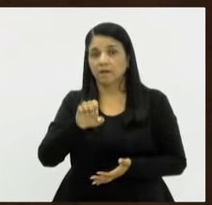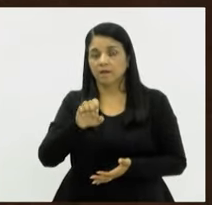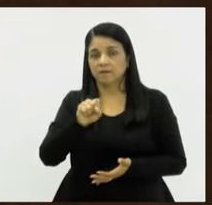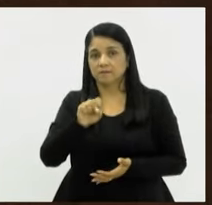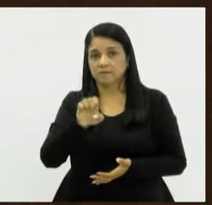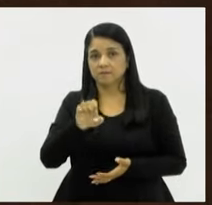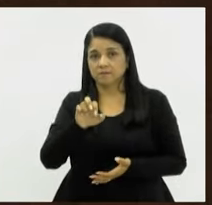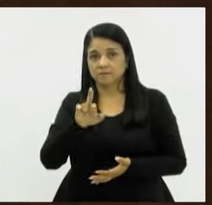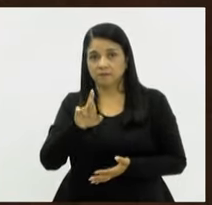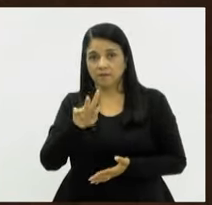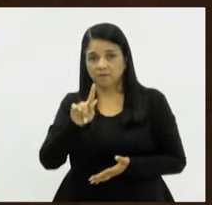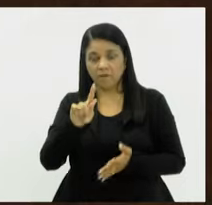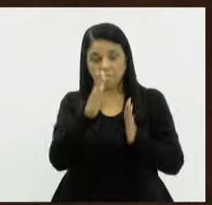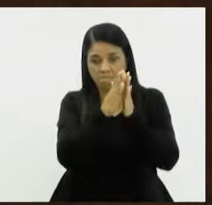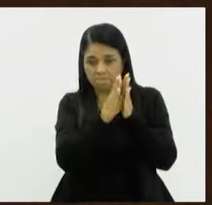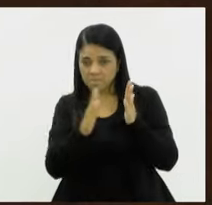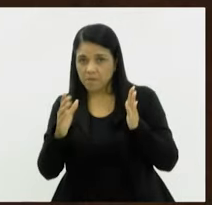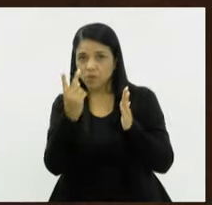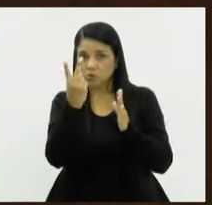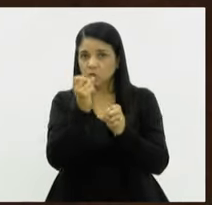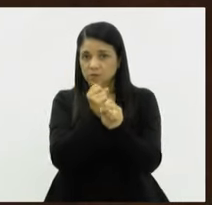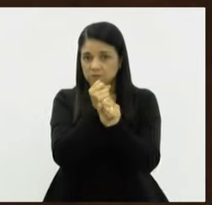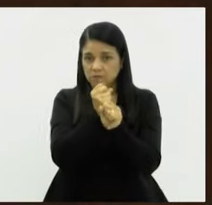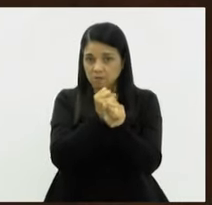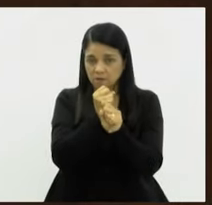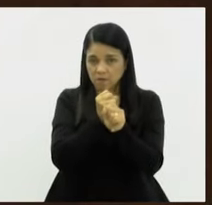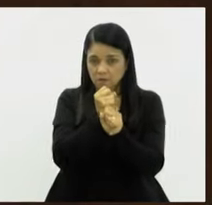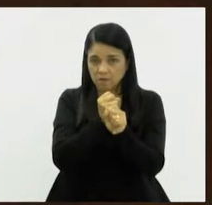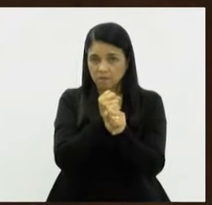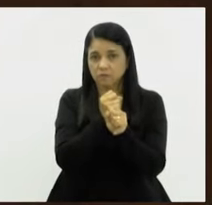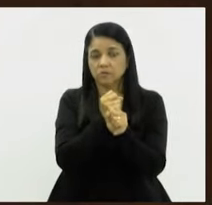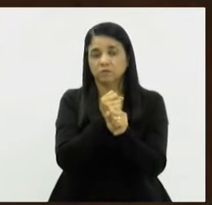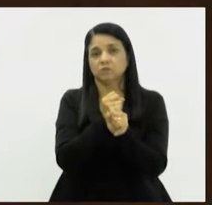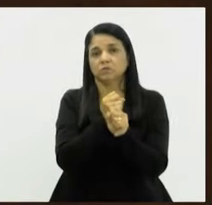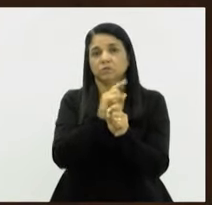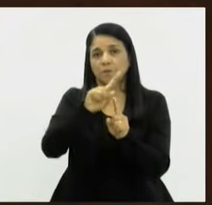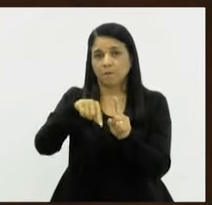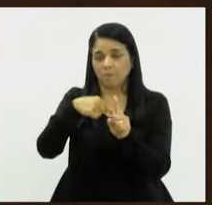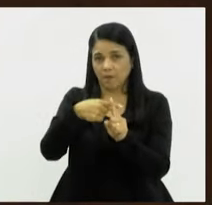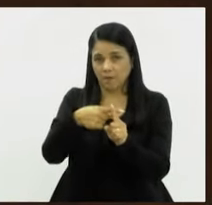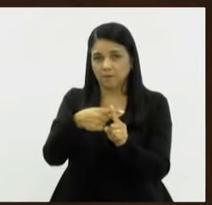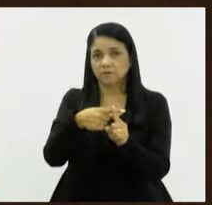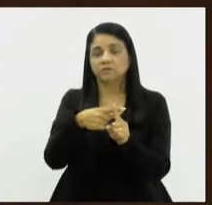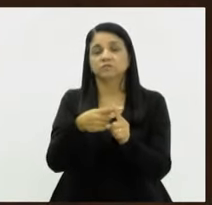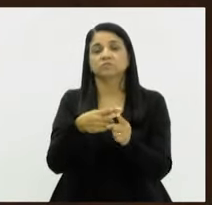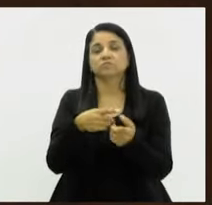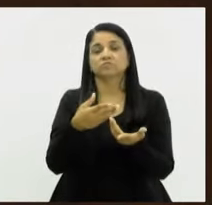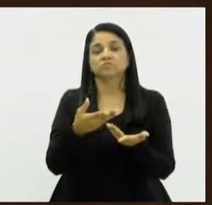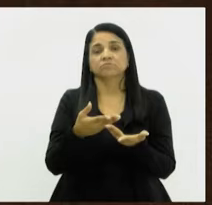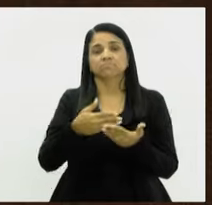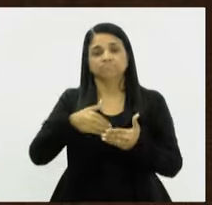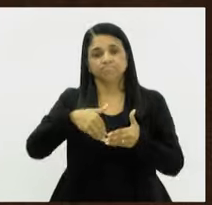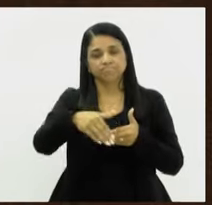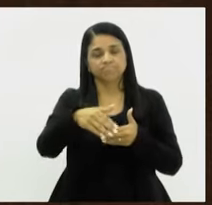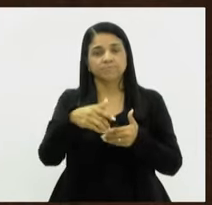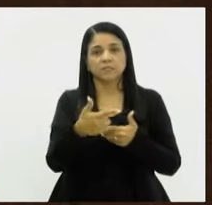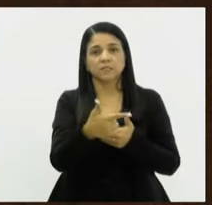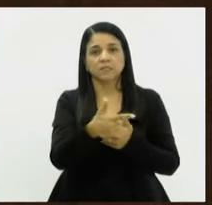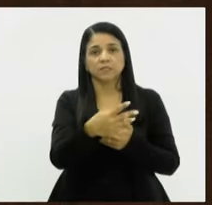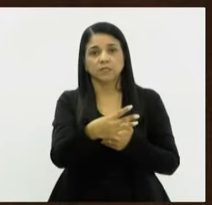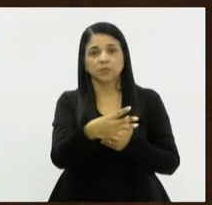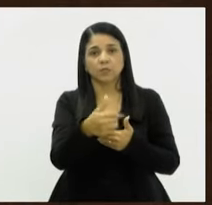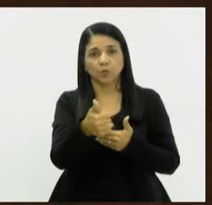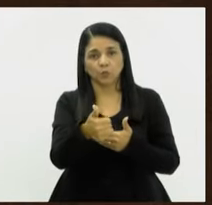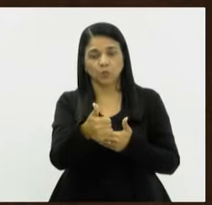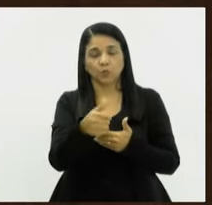por mais 2 anos após a renovação do concurso, que vence no dia 31 de março desse ano, a expectativa de